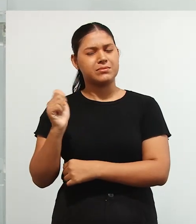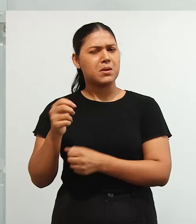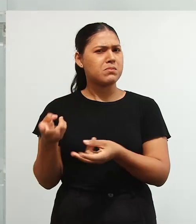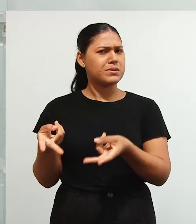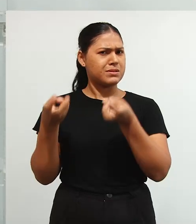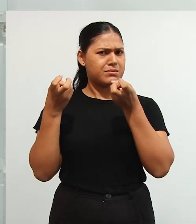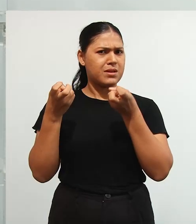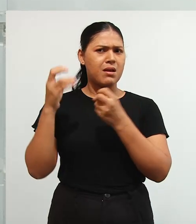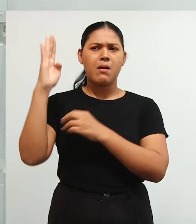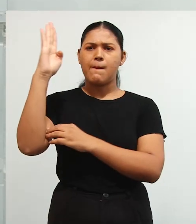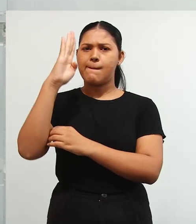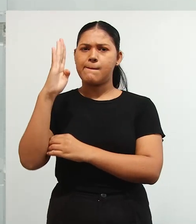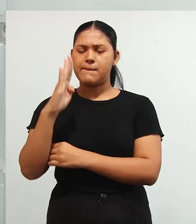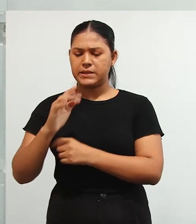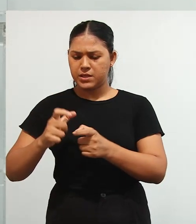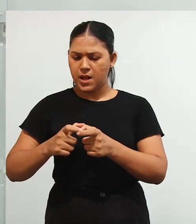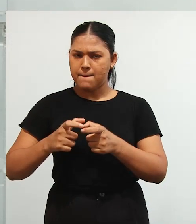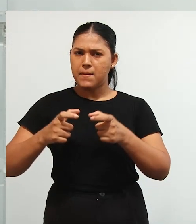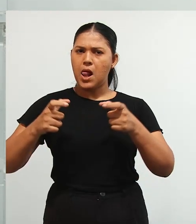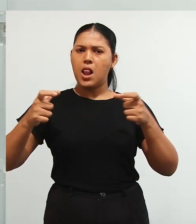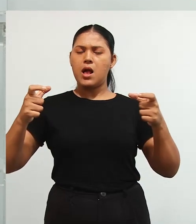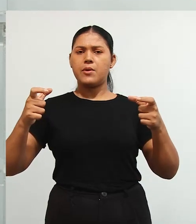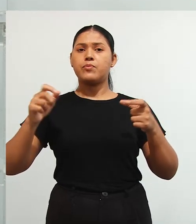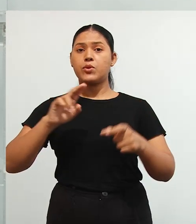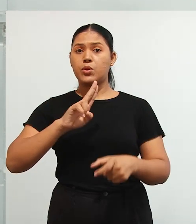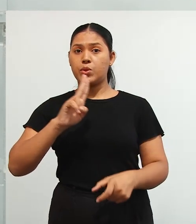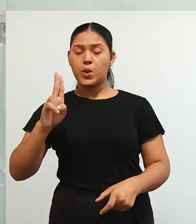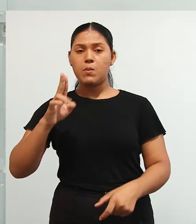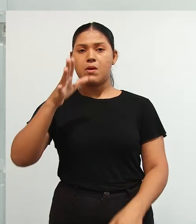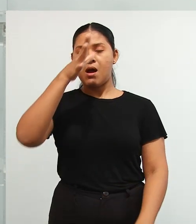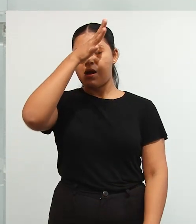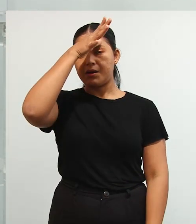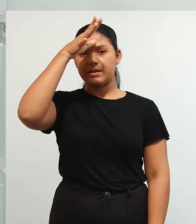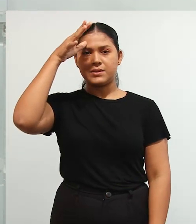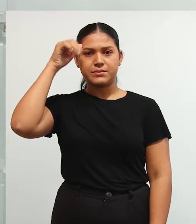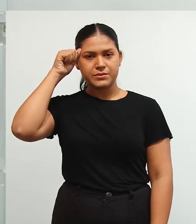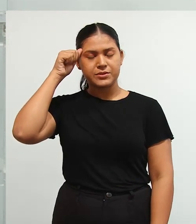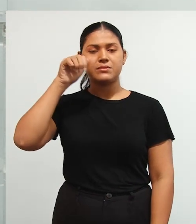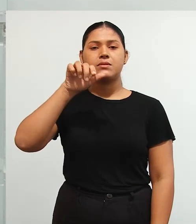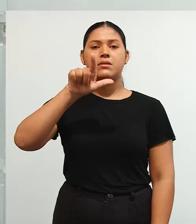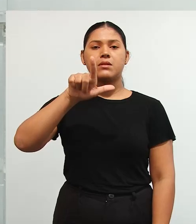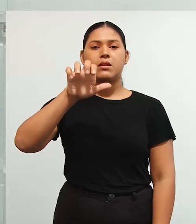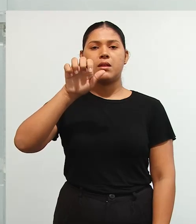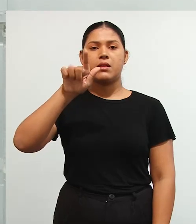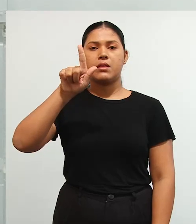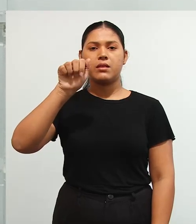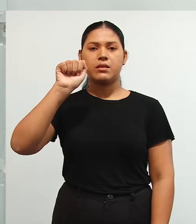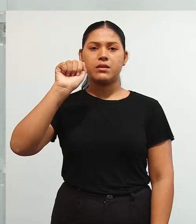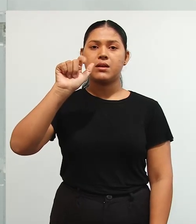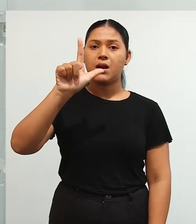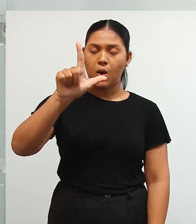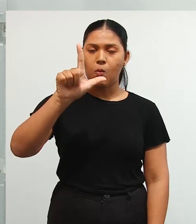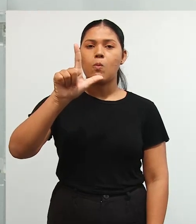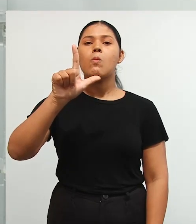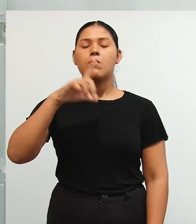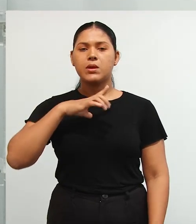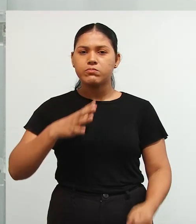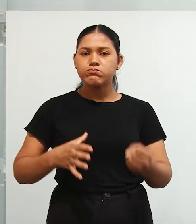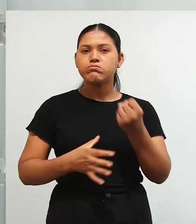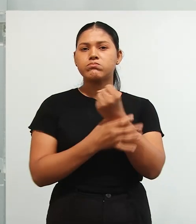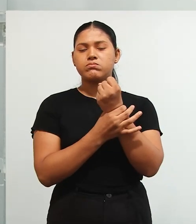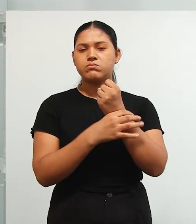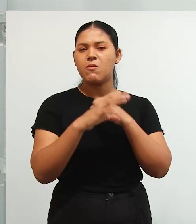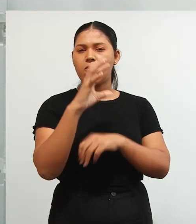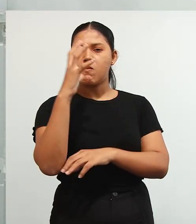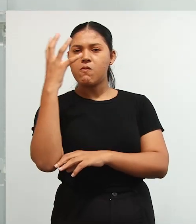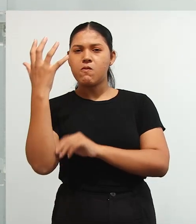né? O tamanho desse território chamado Amazônia Legal e do conjunto de diversidades existentes dentro desse